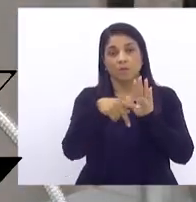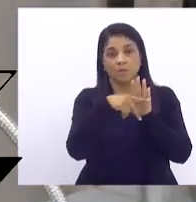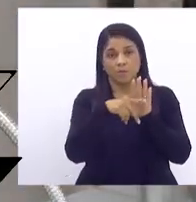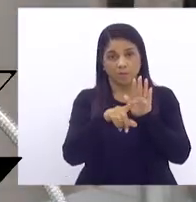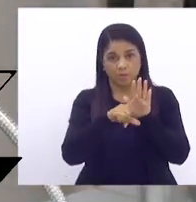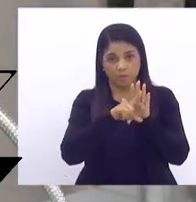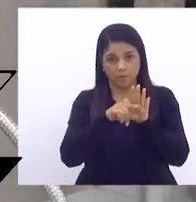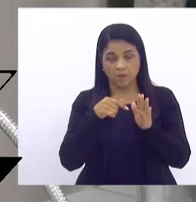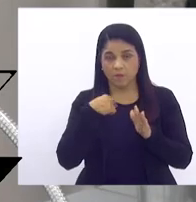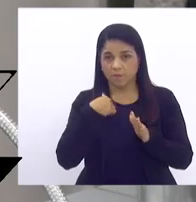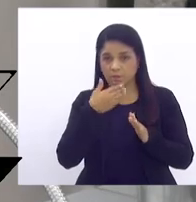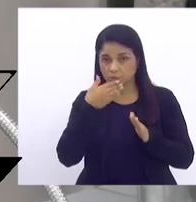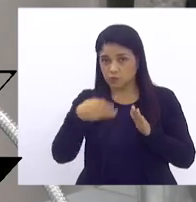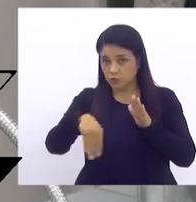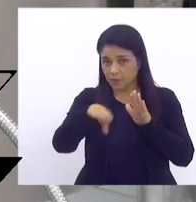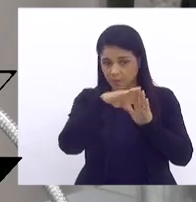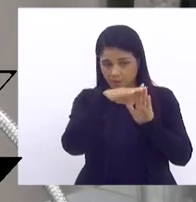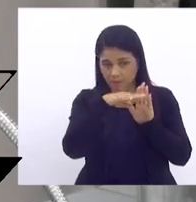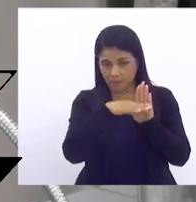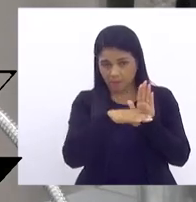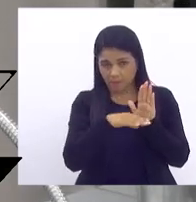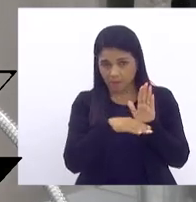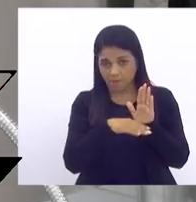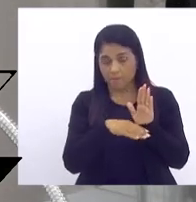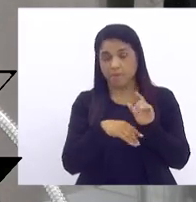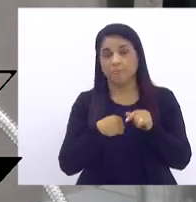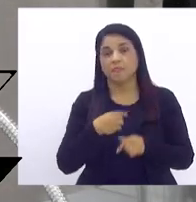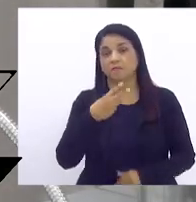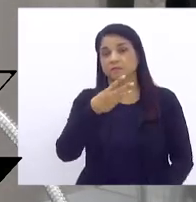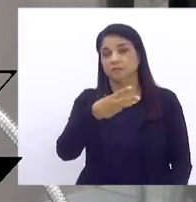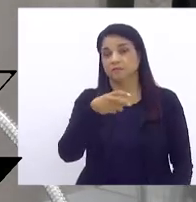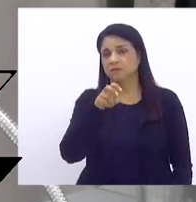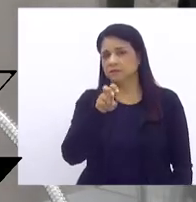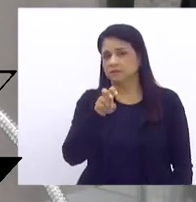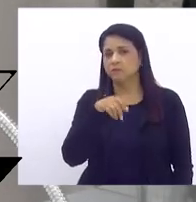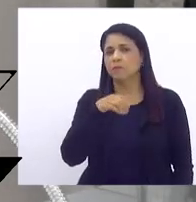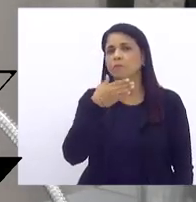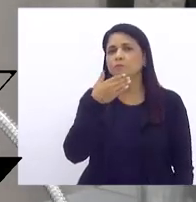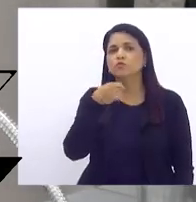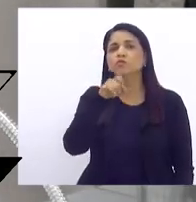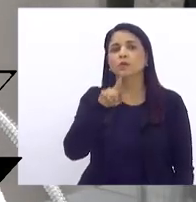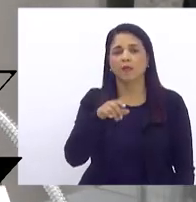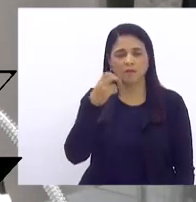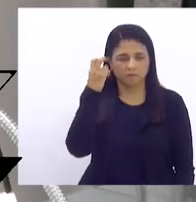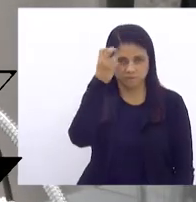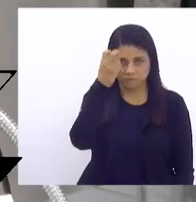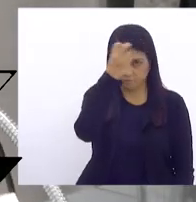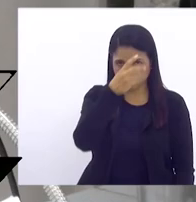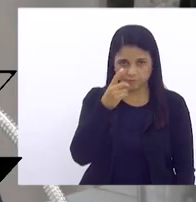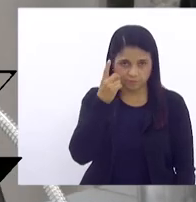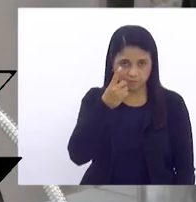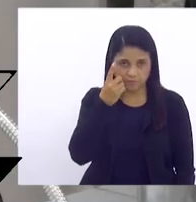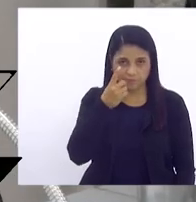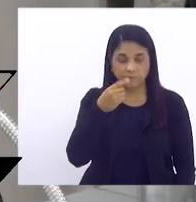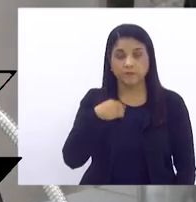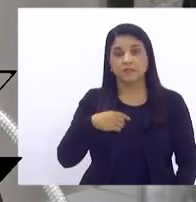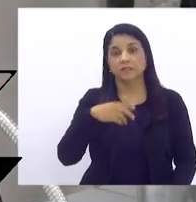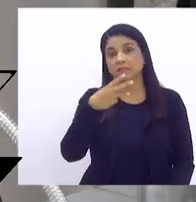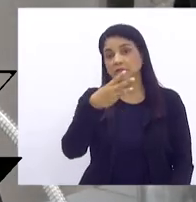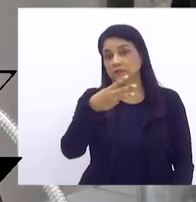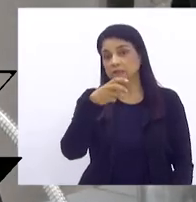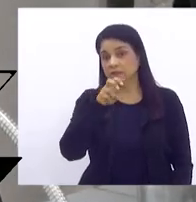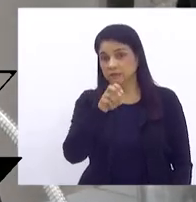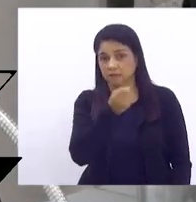a inversão, é o 35. Alguém pediu o 35? Deputada Verônica. Eu. 35 da pauta,